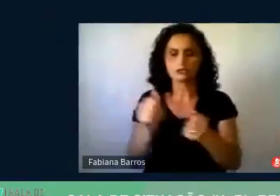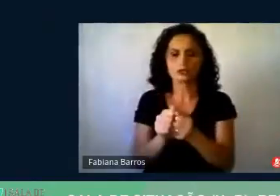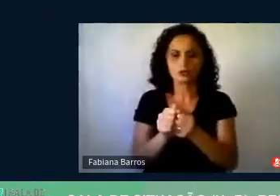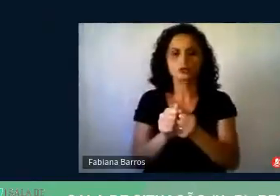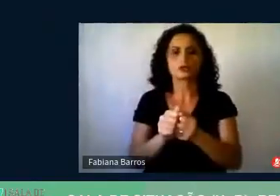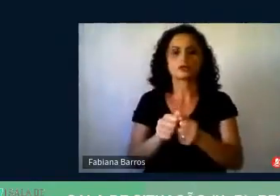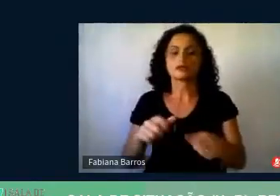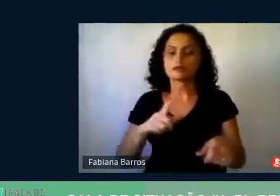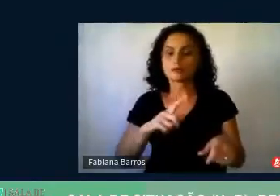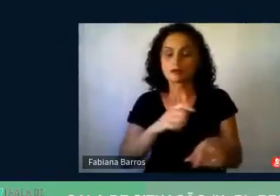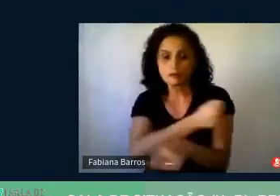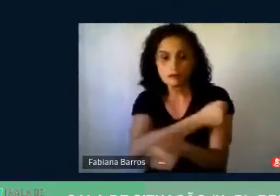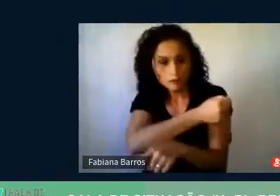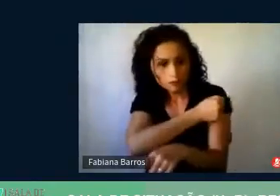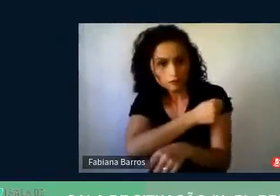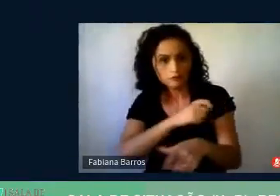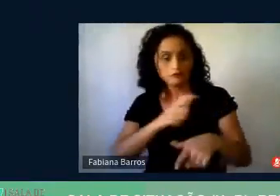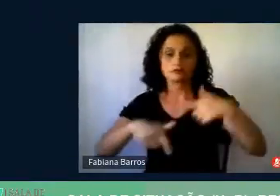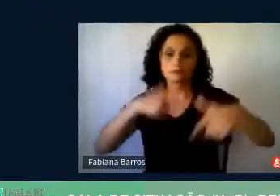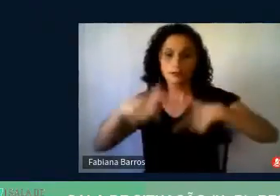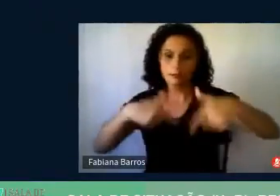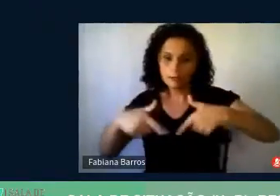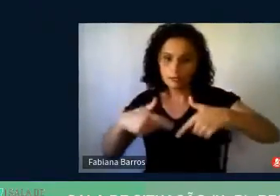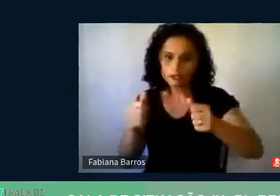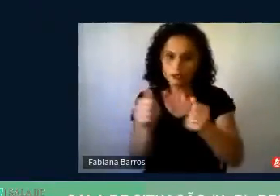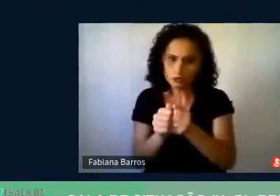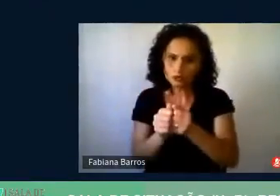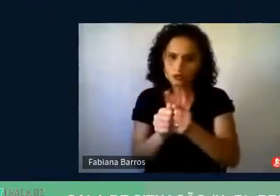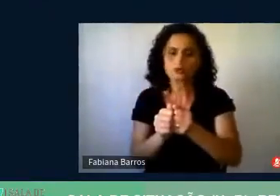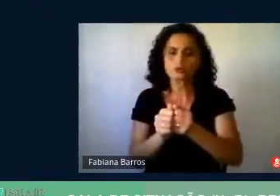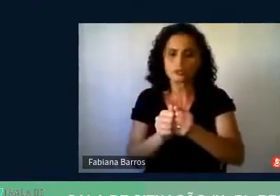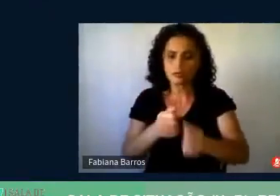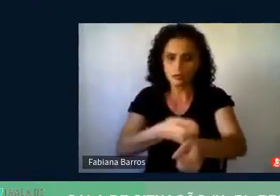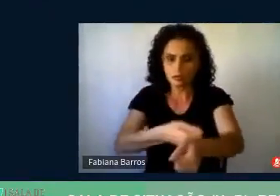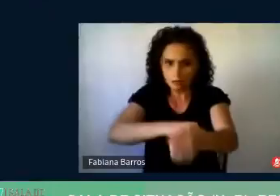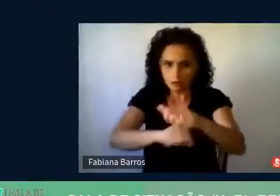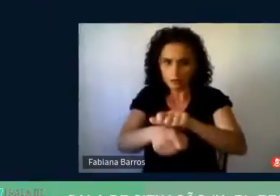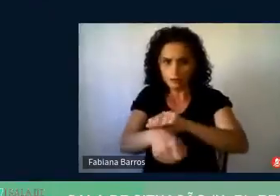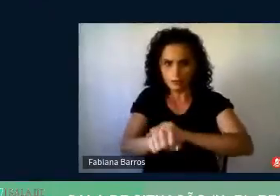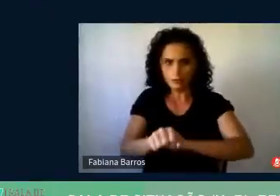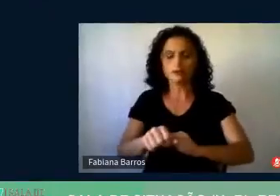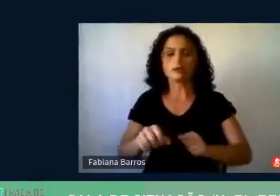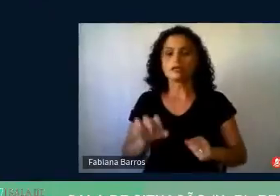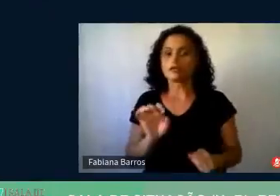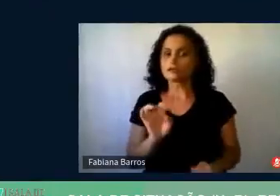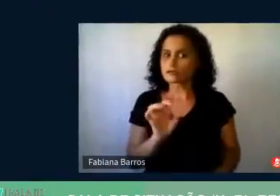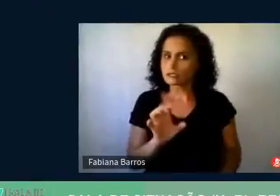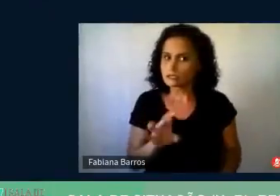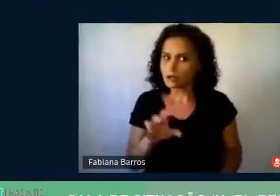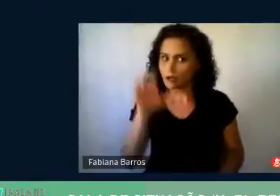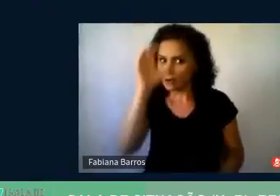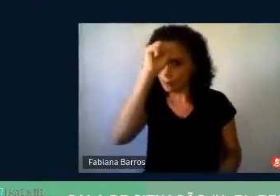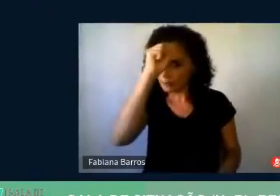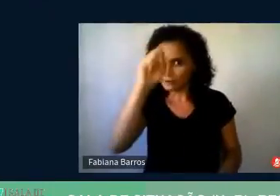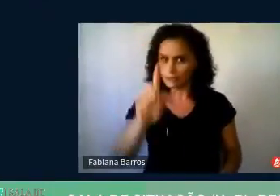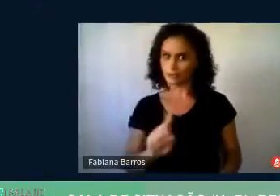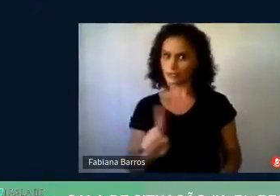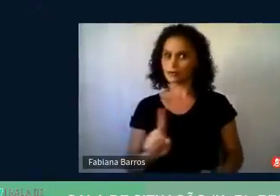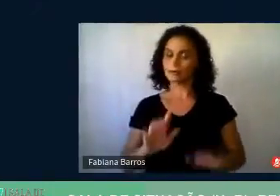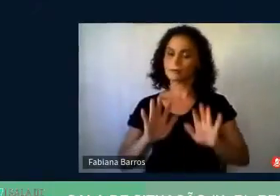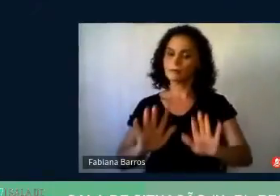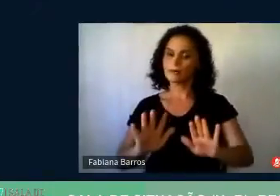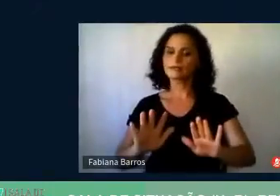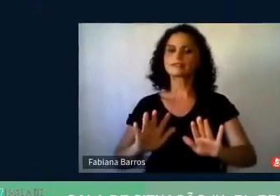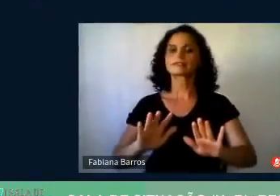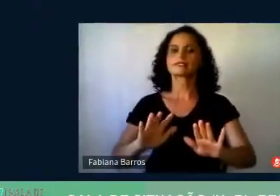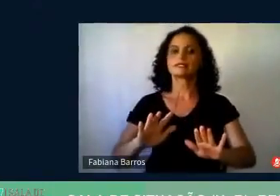estão engajados, percebendo o papel social deles. Eles não estão aqui na universidade só para aprender, eles estão para transformar o mundo. E a gente tem conseguido que eles